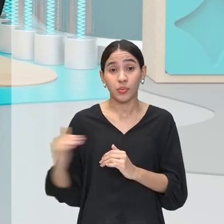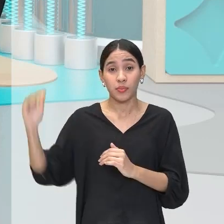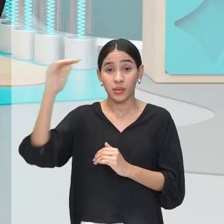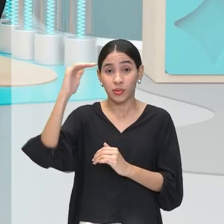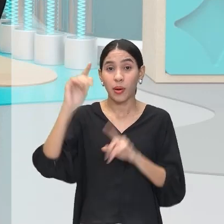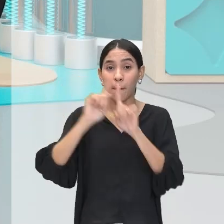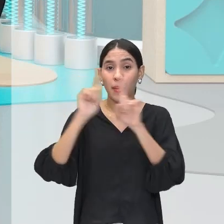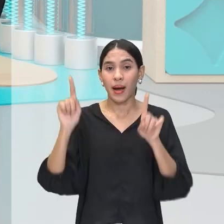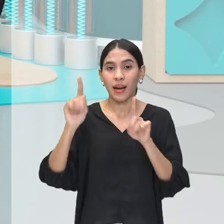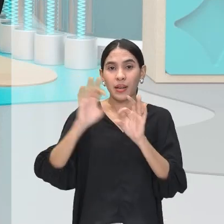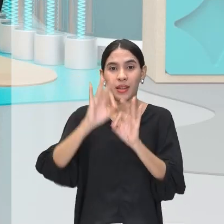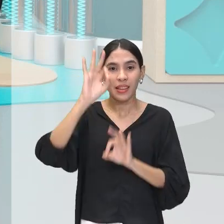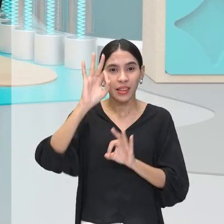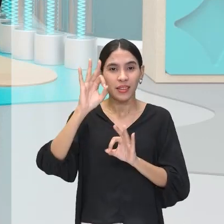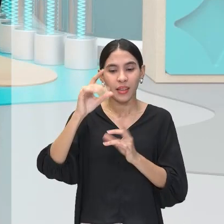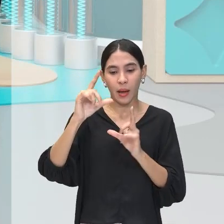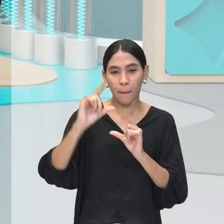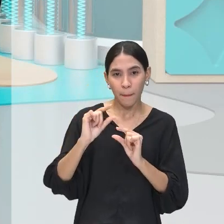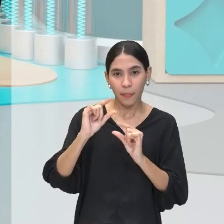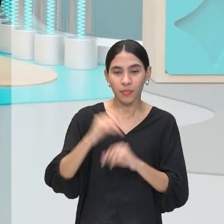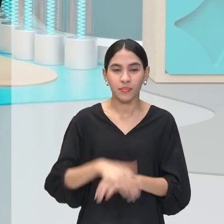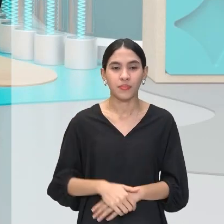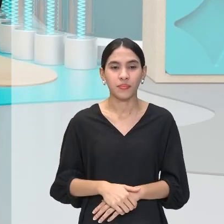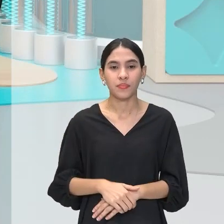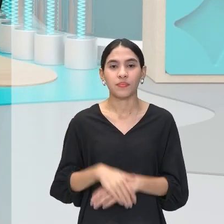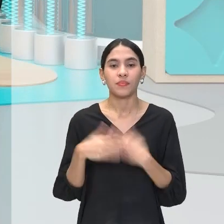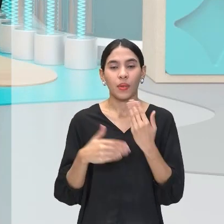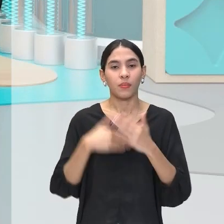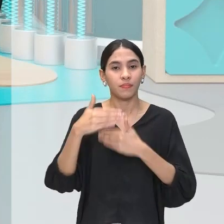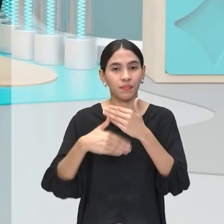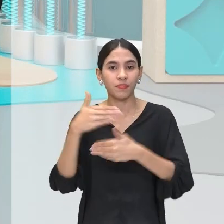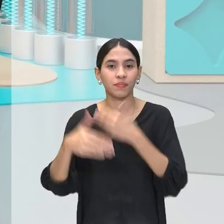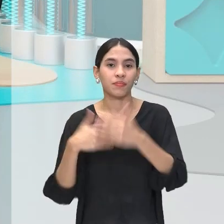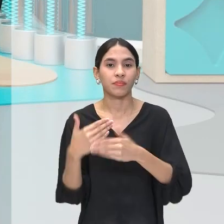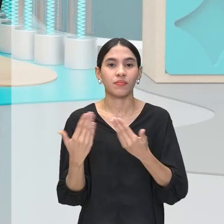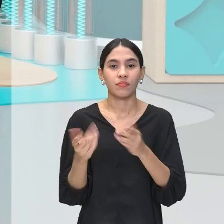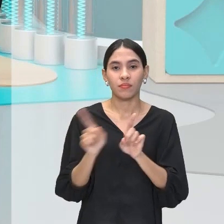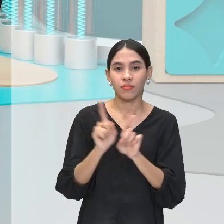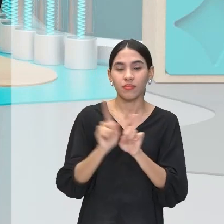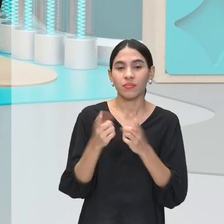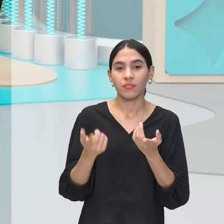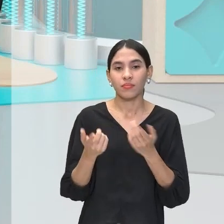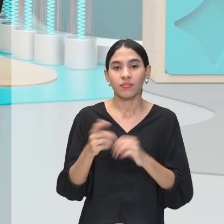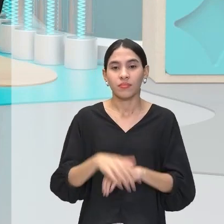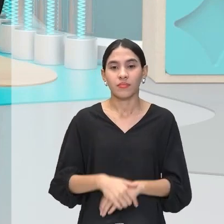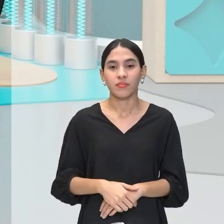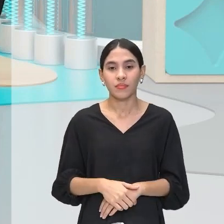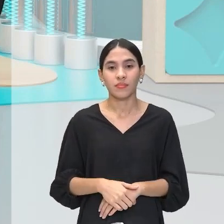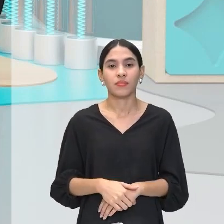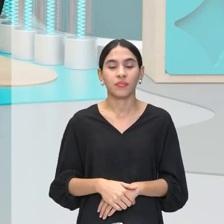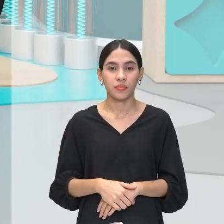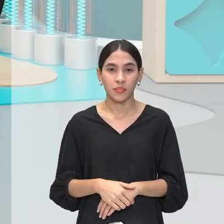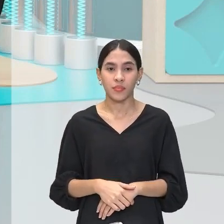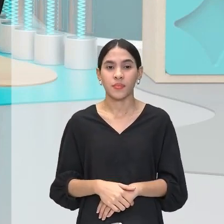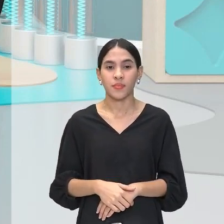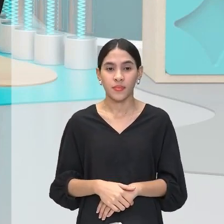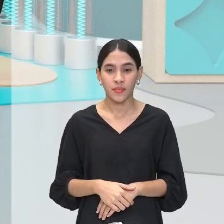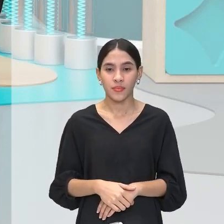miniatura. Seguindo adiante, com o passar do tempo, e aí seguindo aí